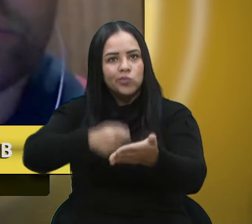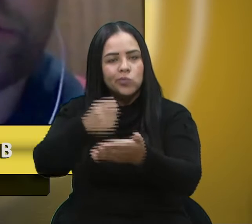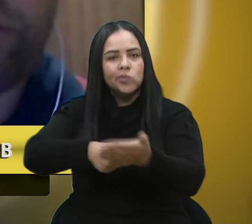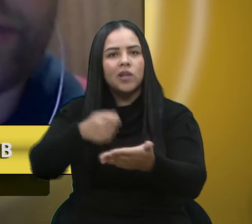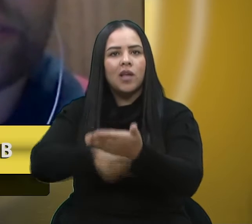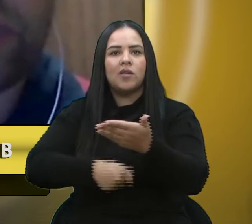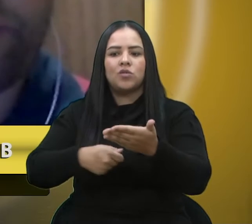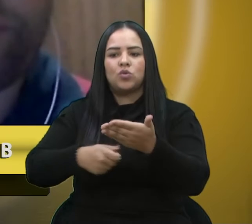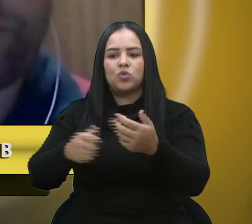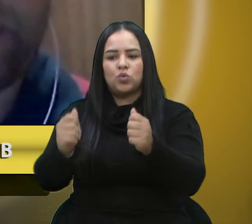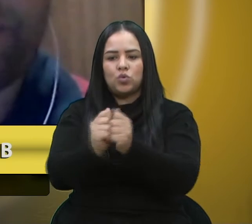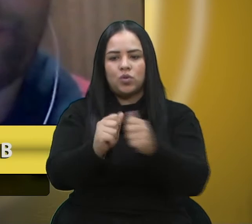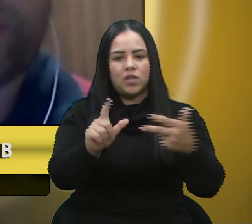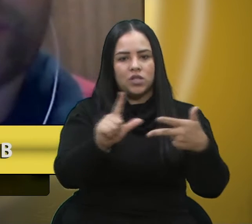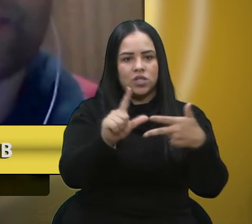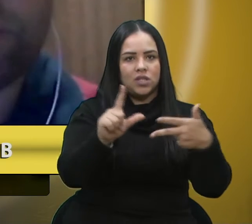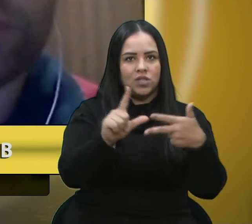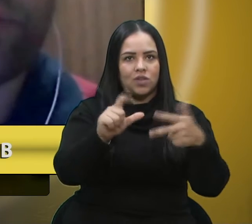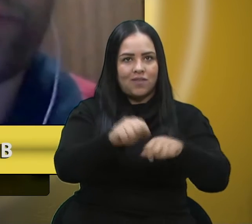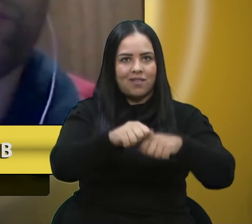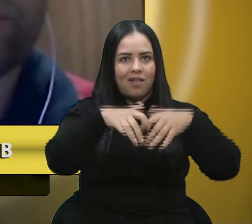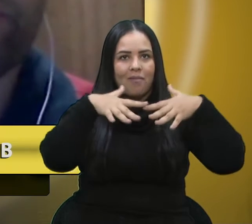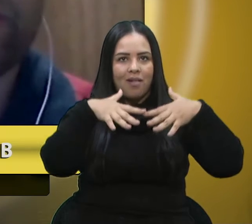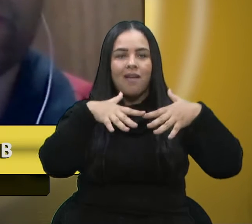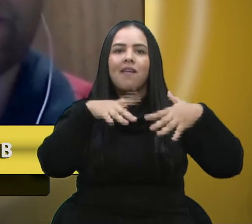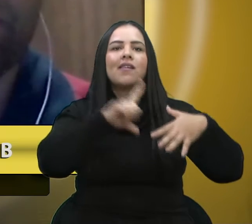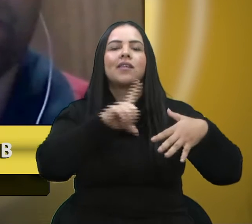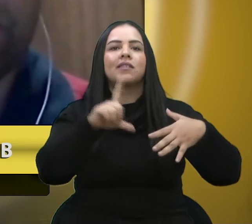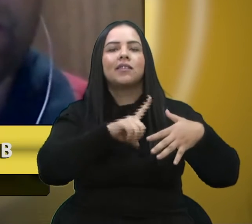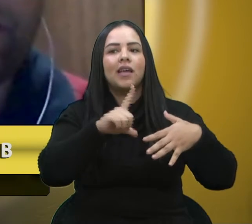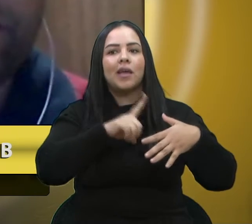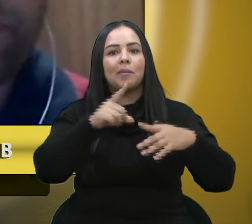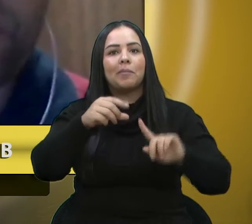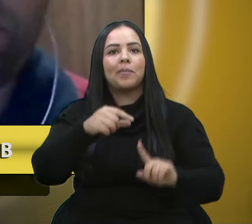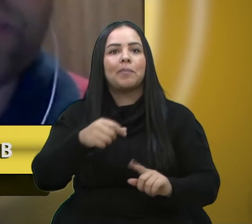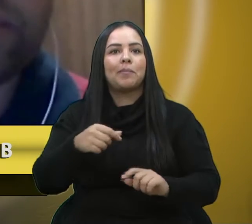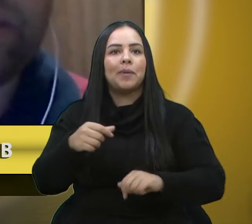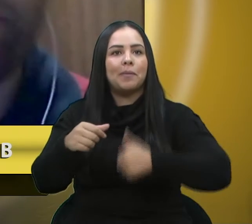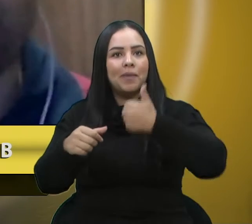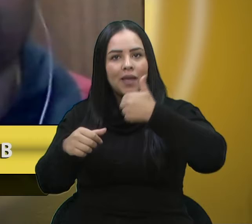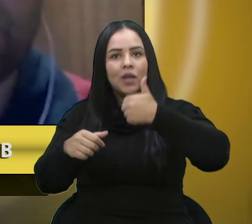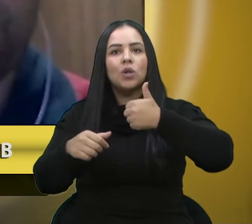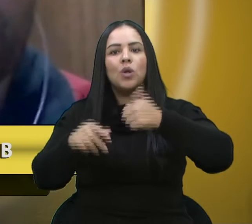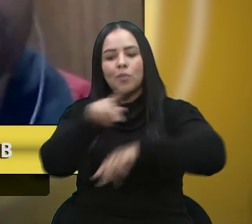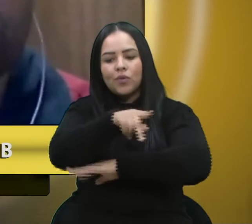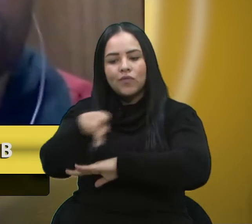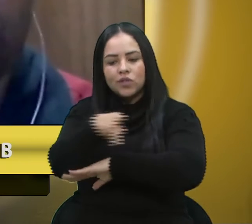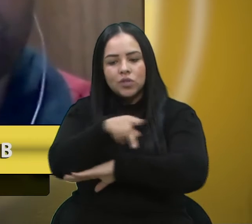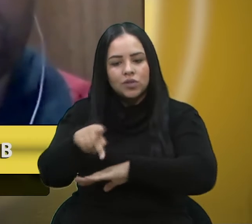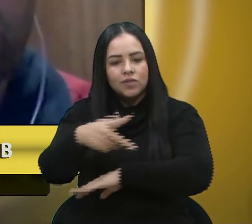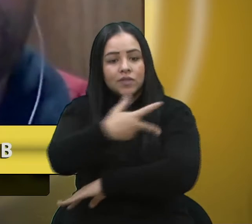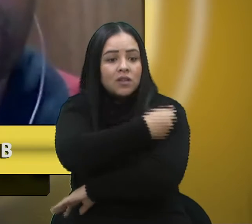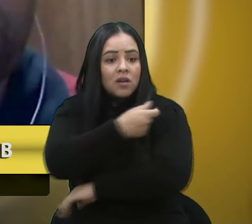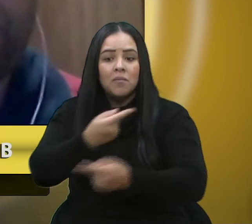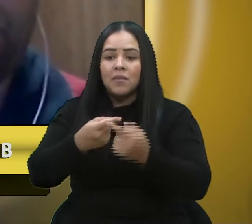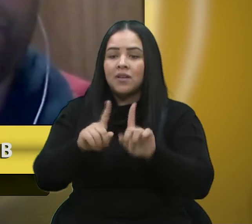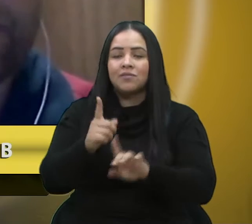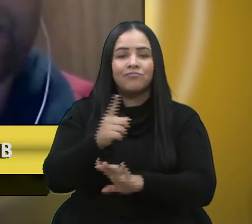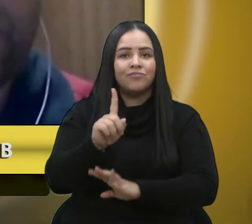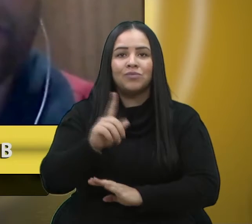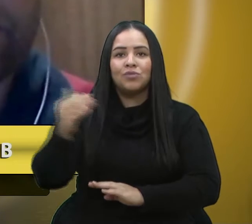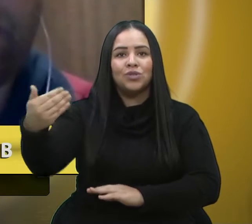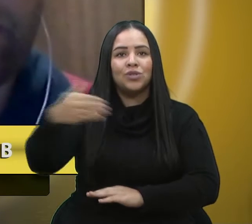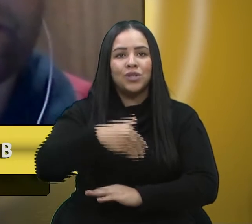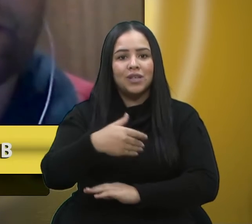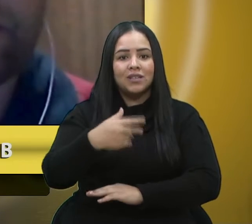junto ao STF para priorização dos professores na vacinação. Agora, se nem vacina mais da segunda dose chega para